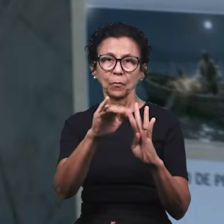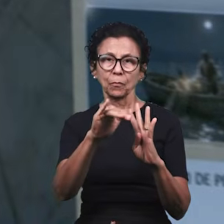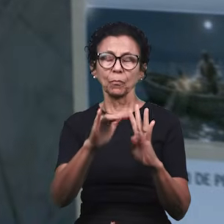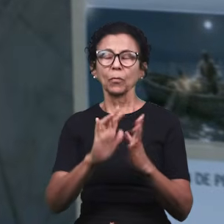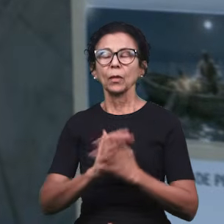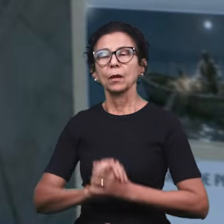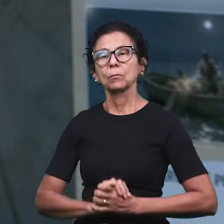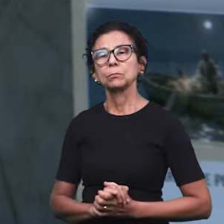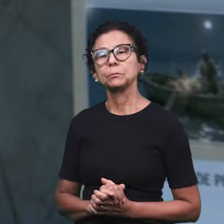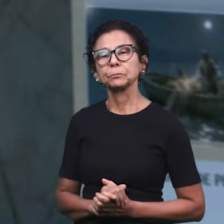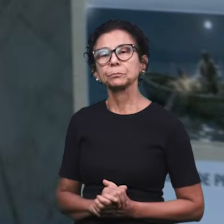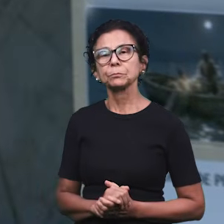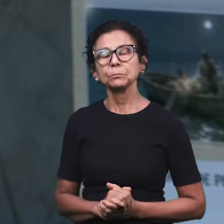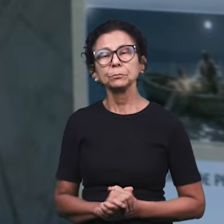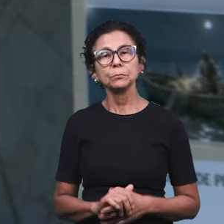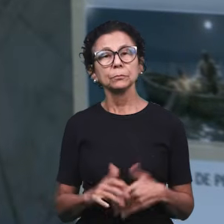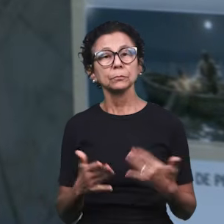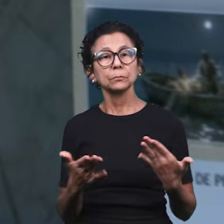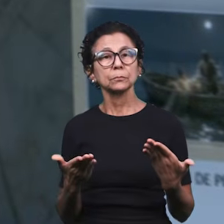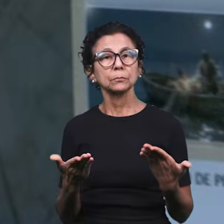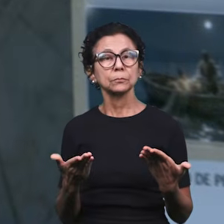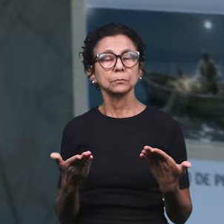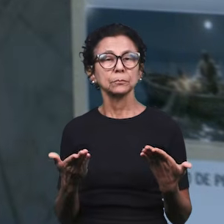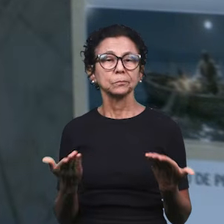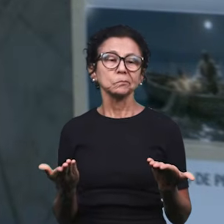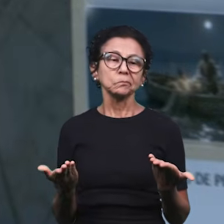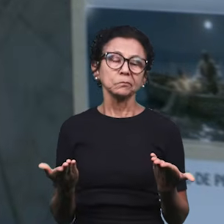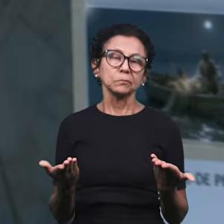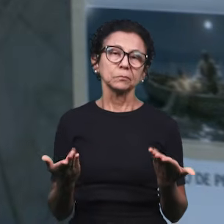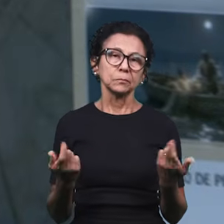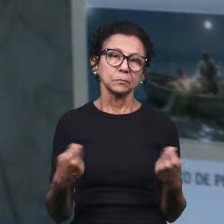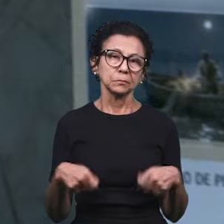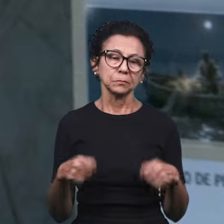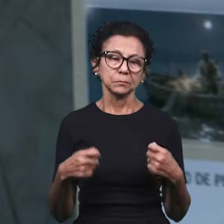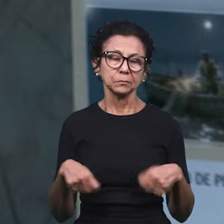também uma explicação de que,